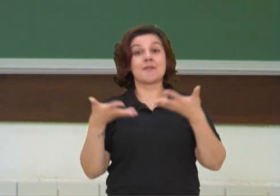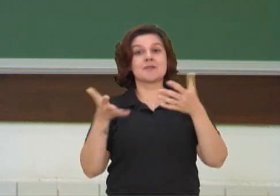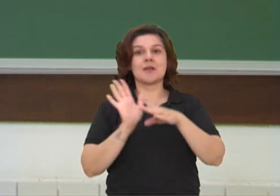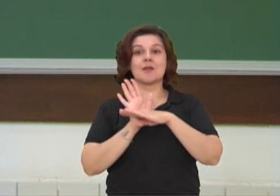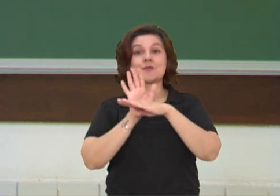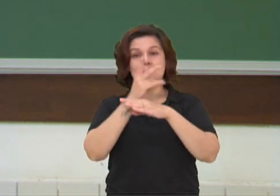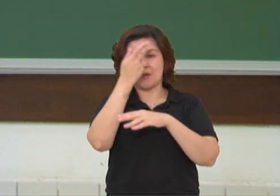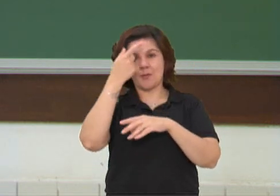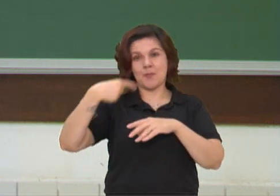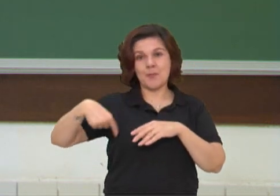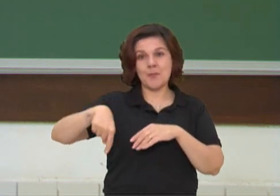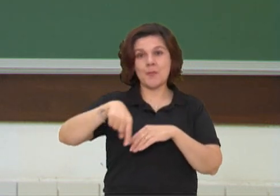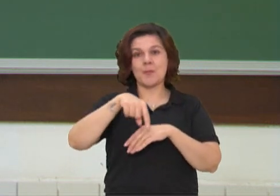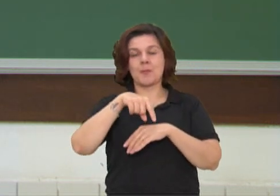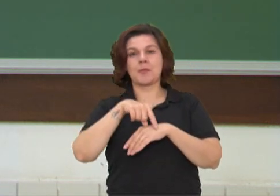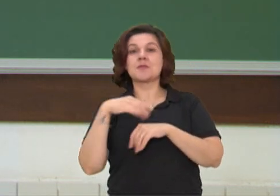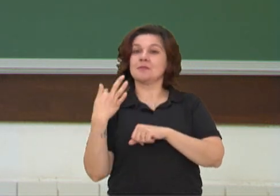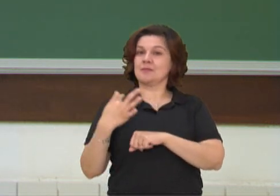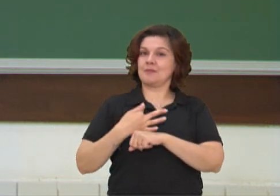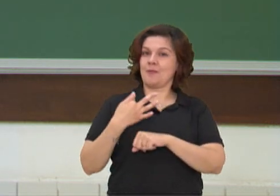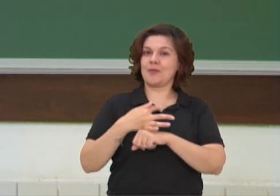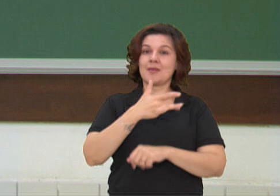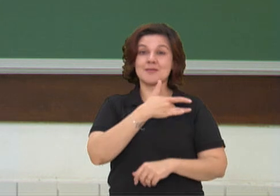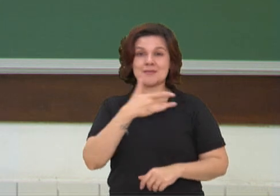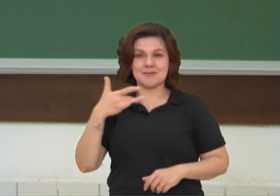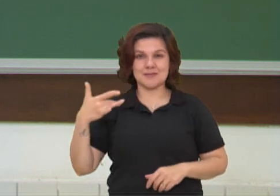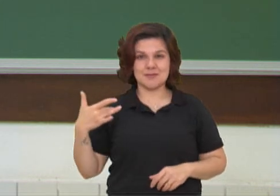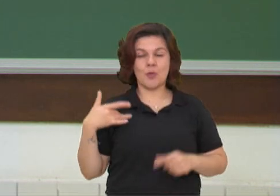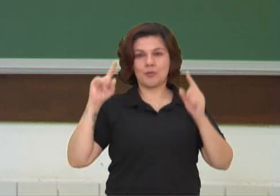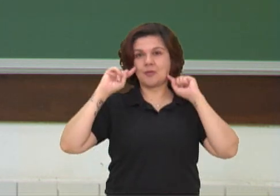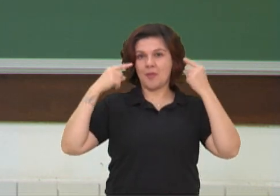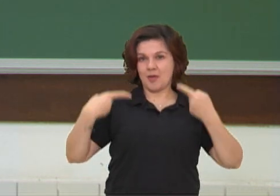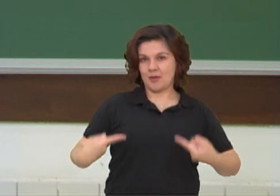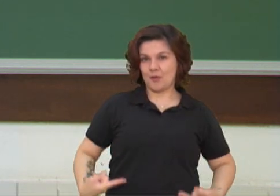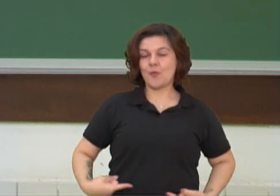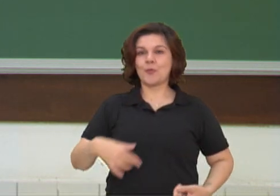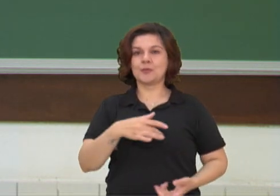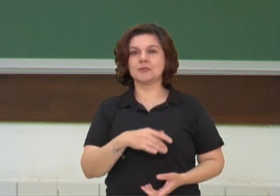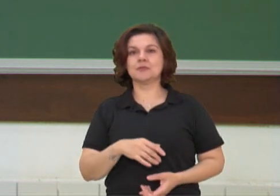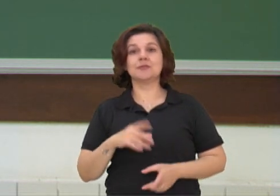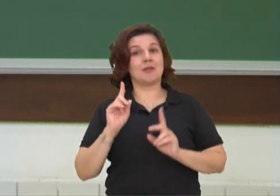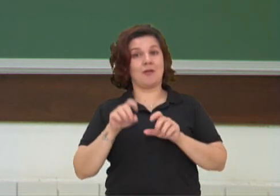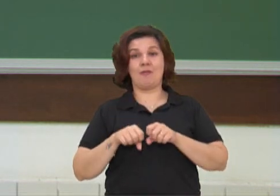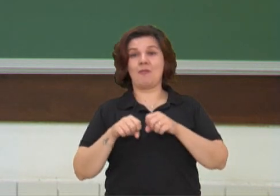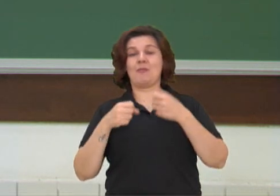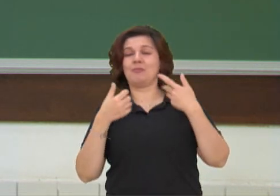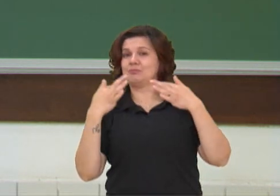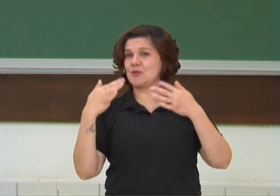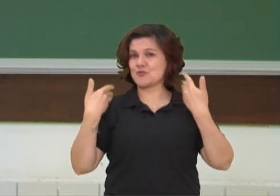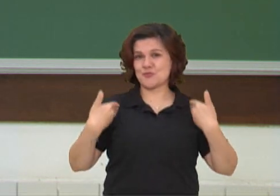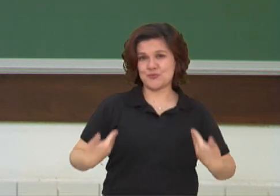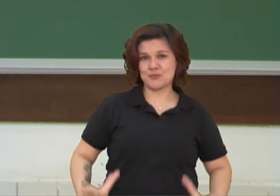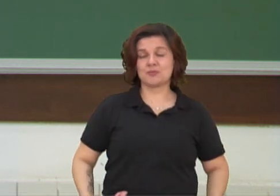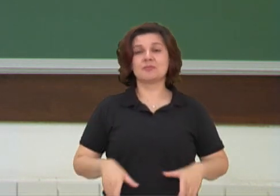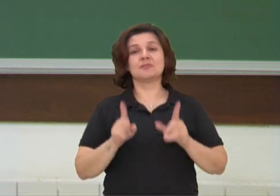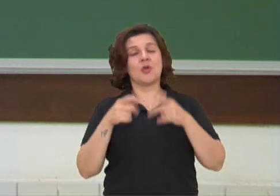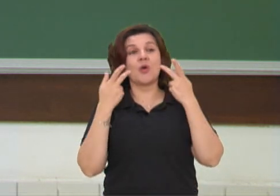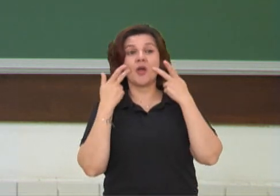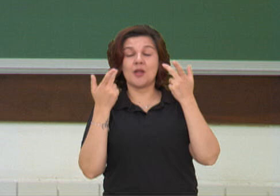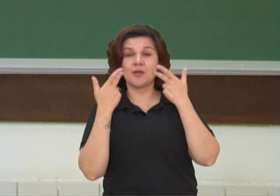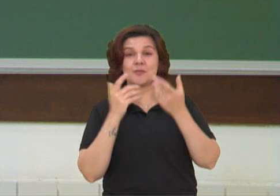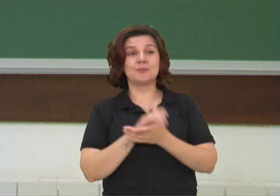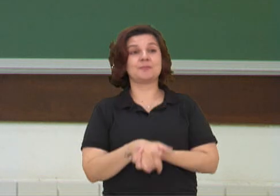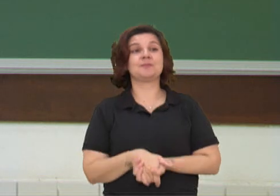a preservarem ali a sua saúde também e a sua integridade física durante as atividades ali do seu dia a dia. Então, é muito comum,